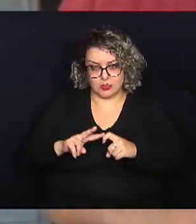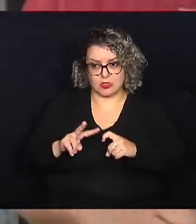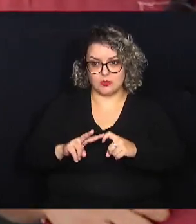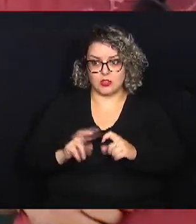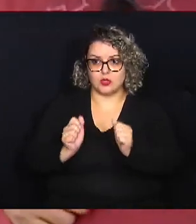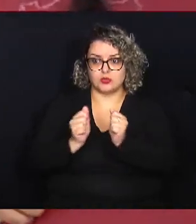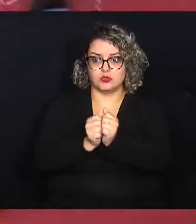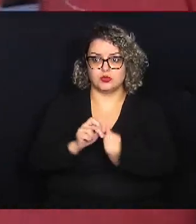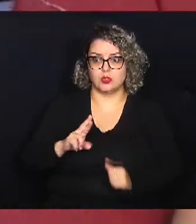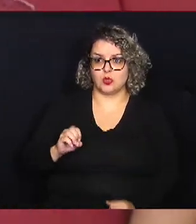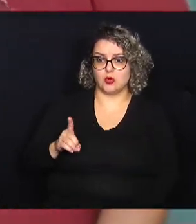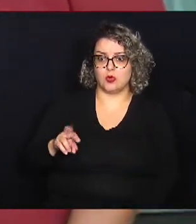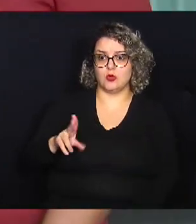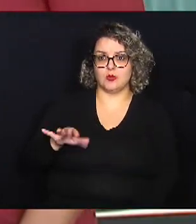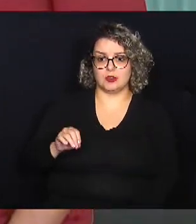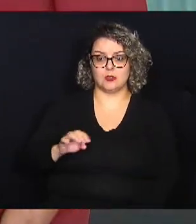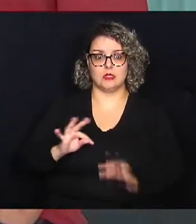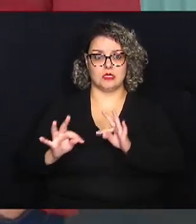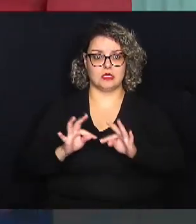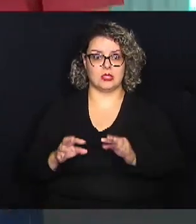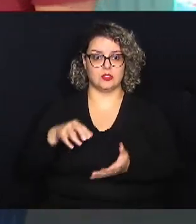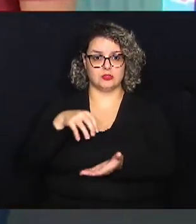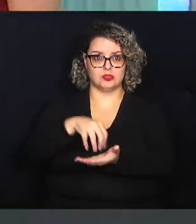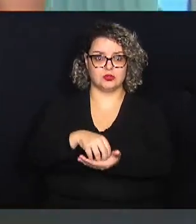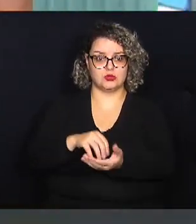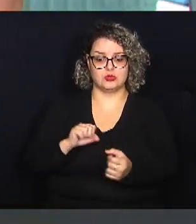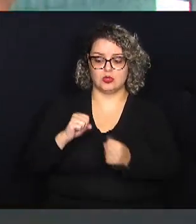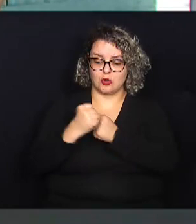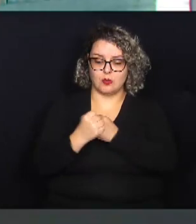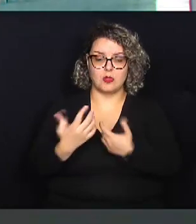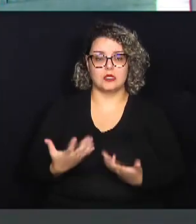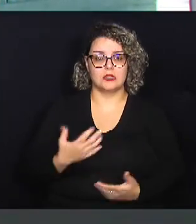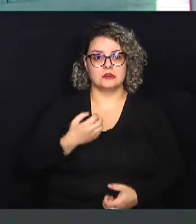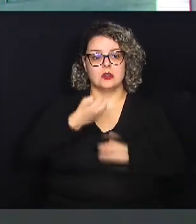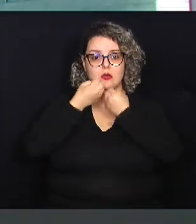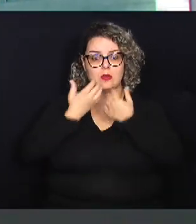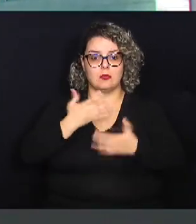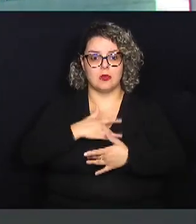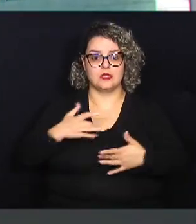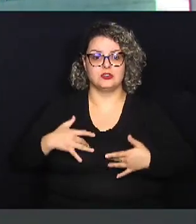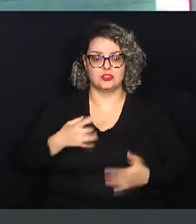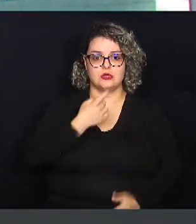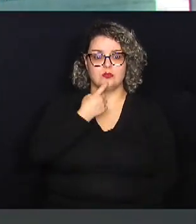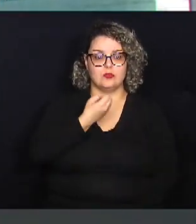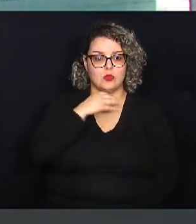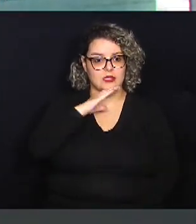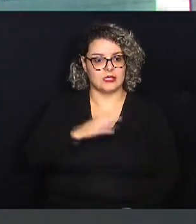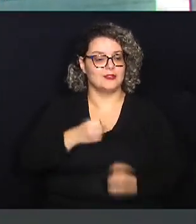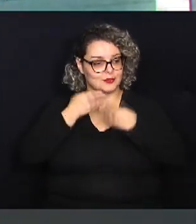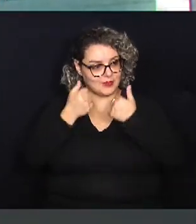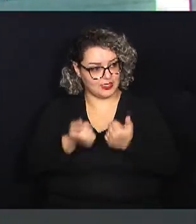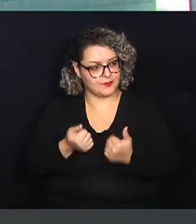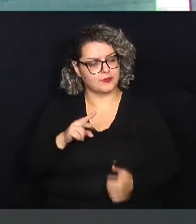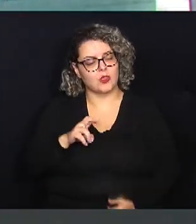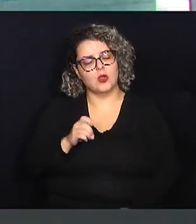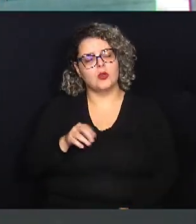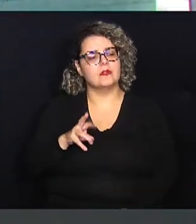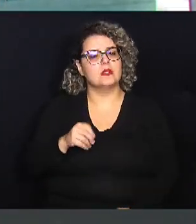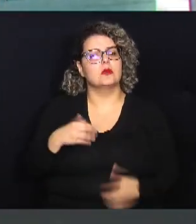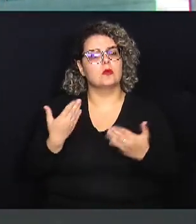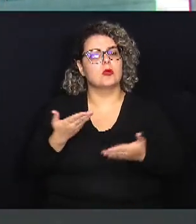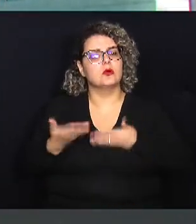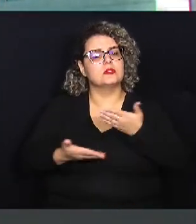com o Rodrigo Pires, técnico do Departamento de Proteção e Bem-Estar Animal de Campinas. Boa tarde, Rodrigo, tudo bem? Rodrigo, quais são os serviços